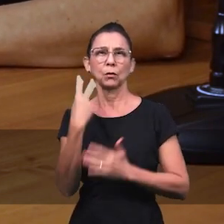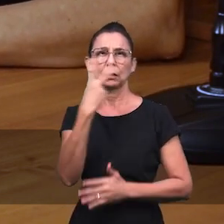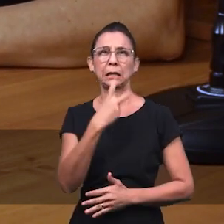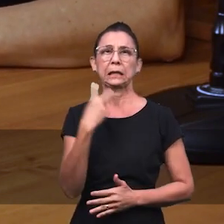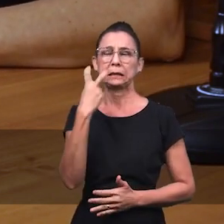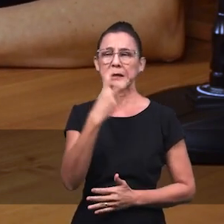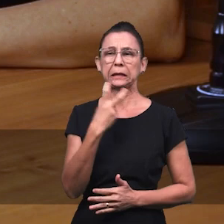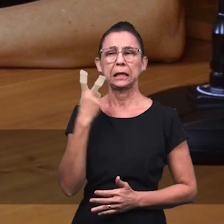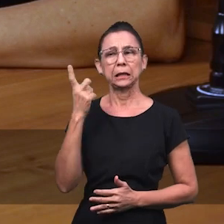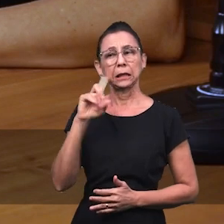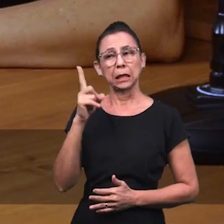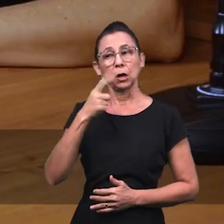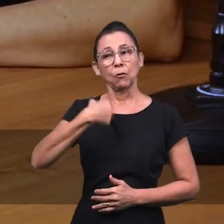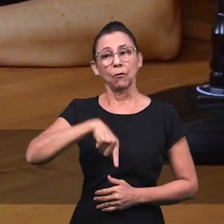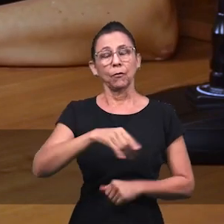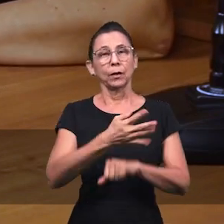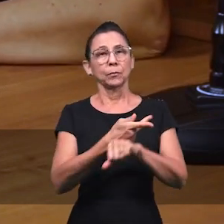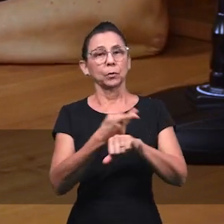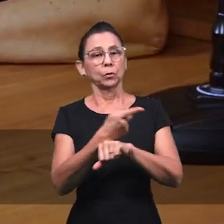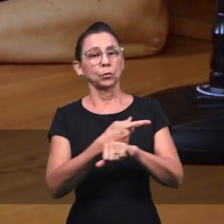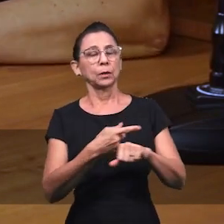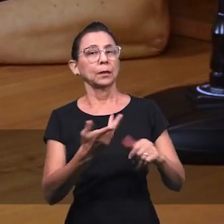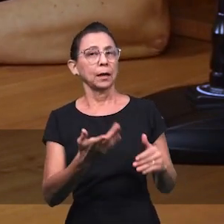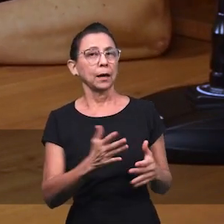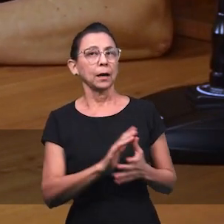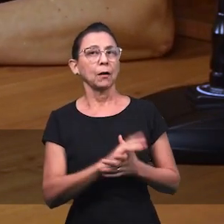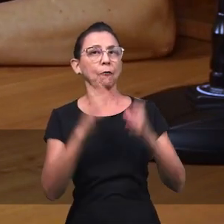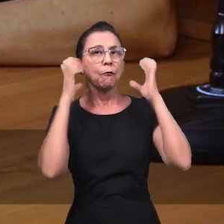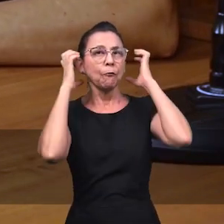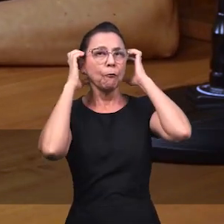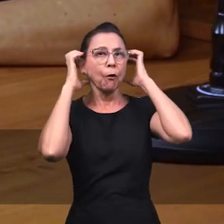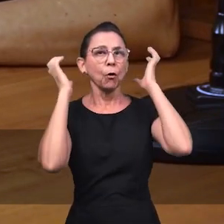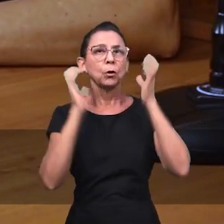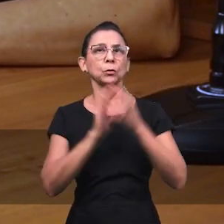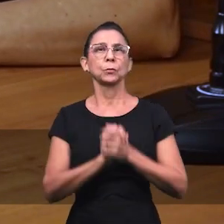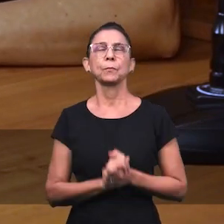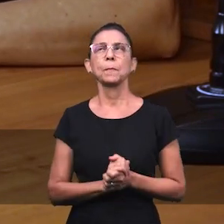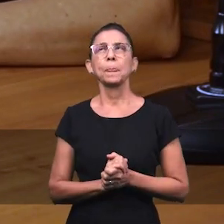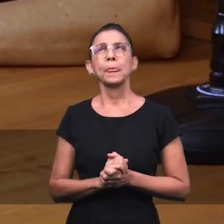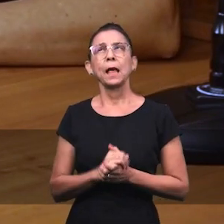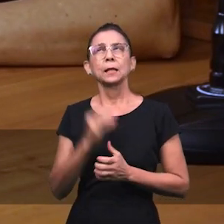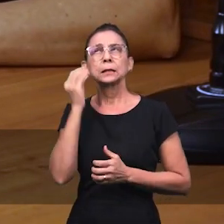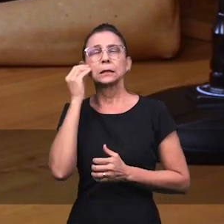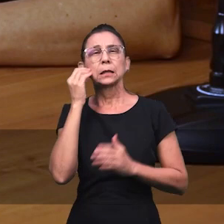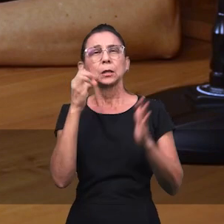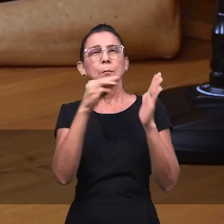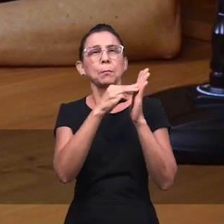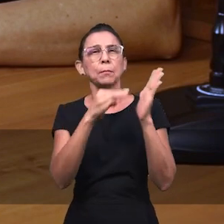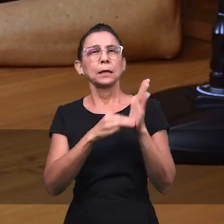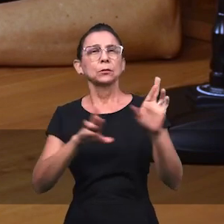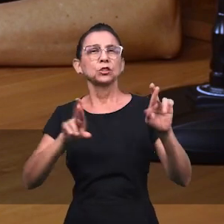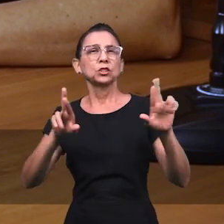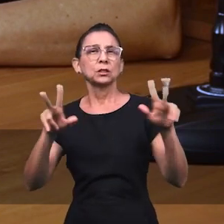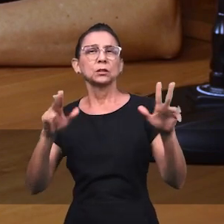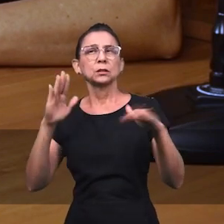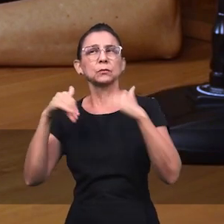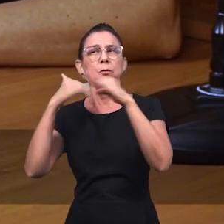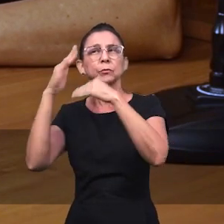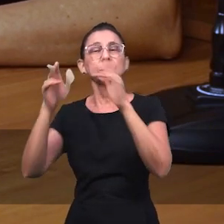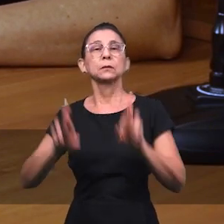passando, comecei a aprender a fala. Tem várias metodologias diferentes, tem